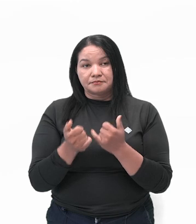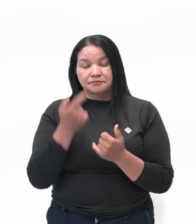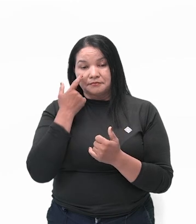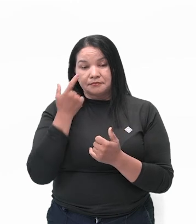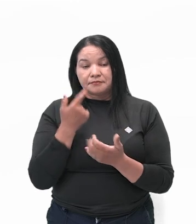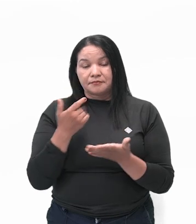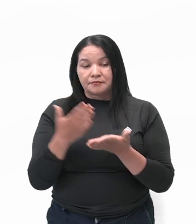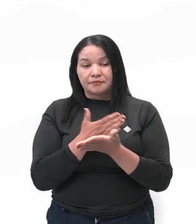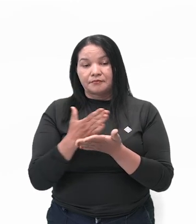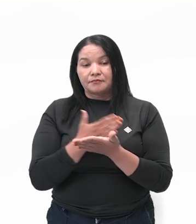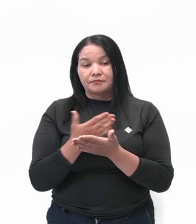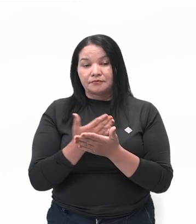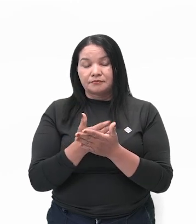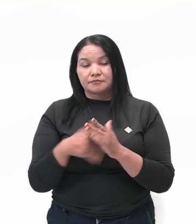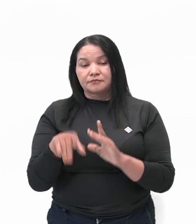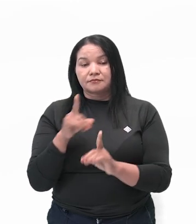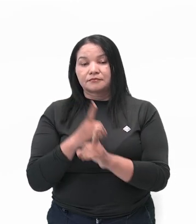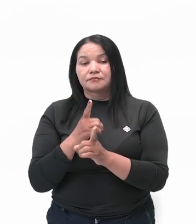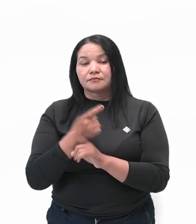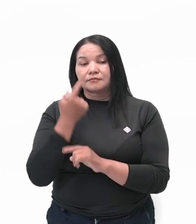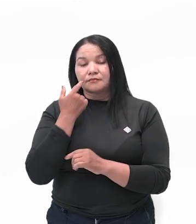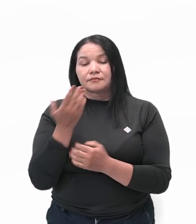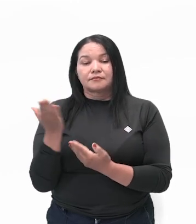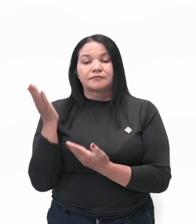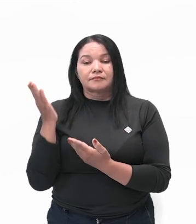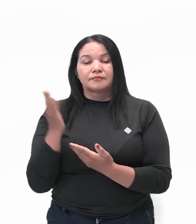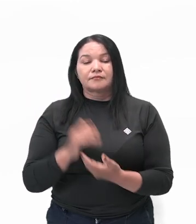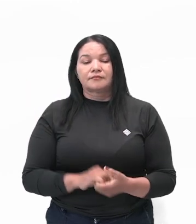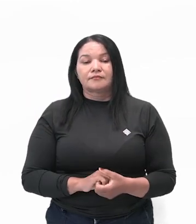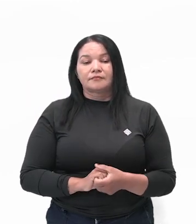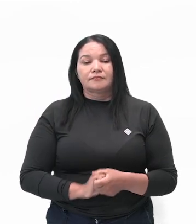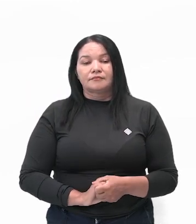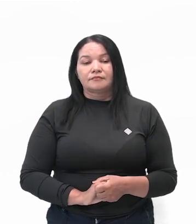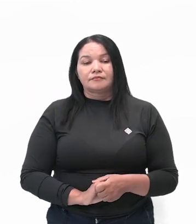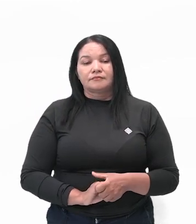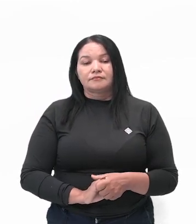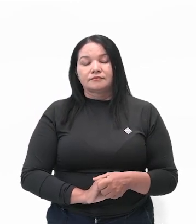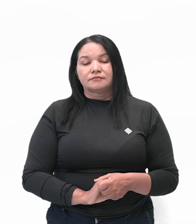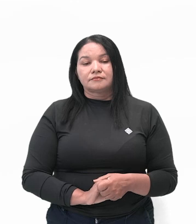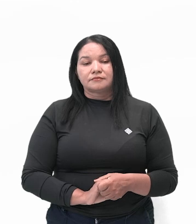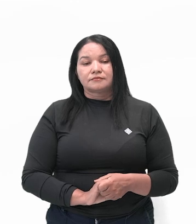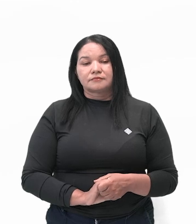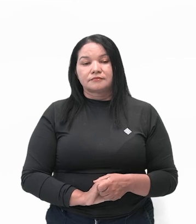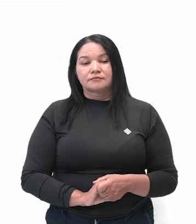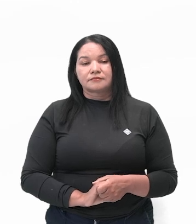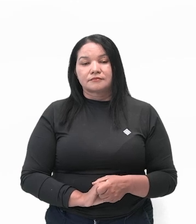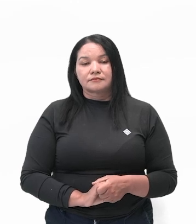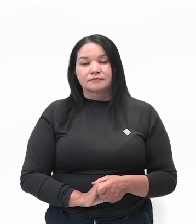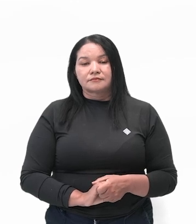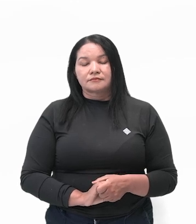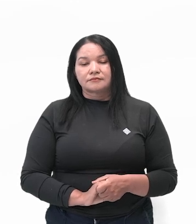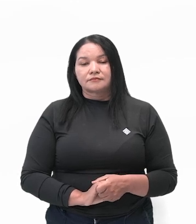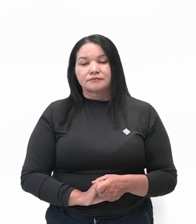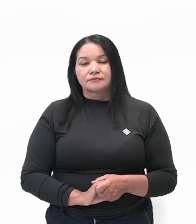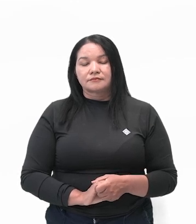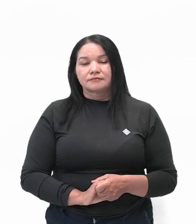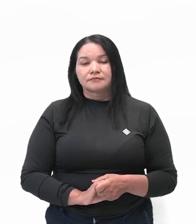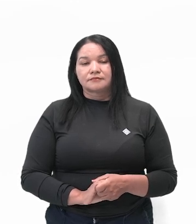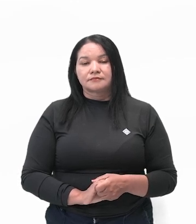para vocês, ó. Climate, clima, human, humano,